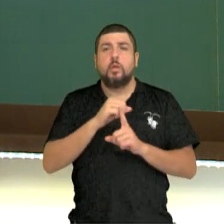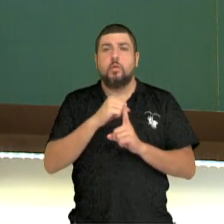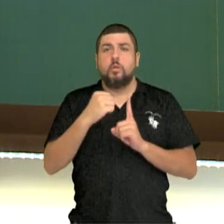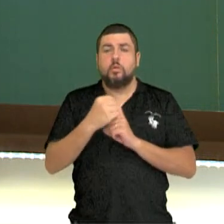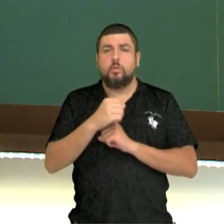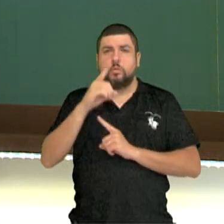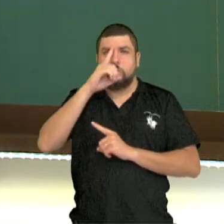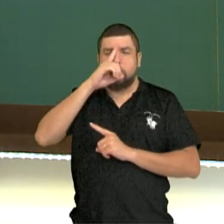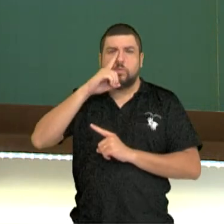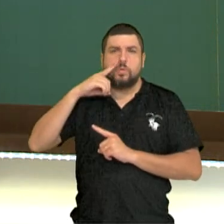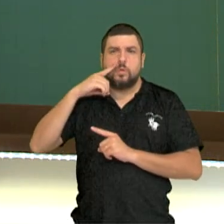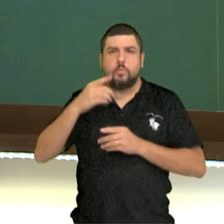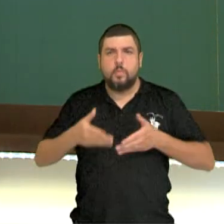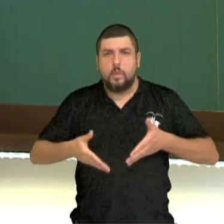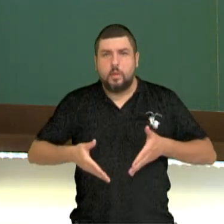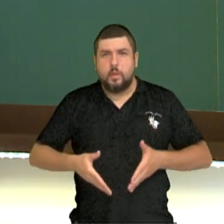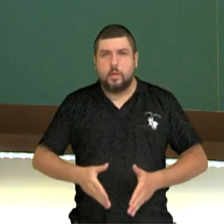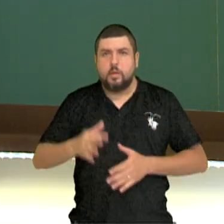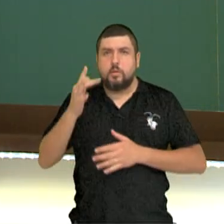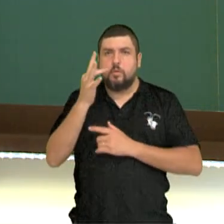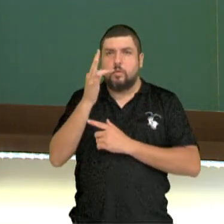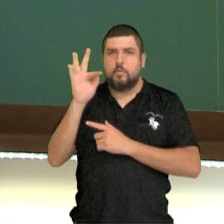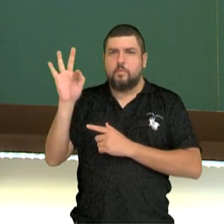na França no ano de